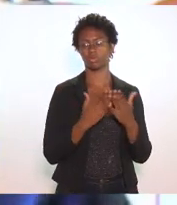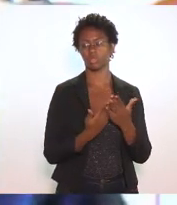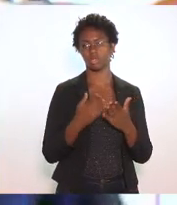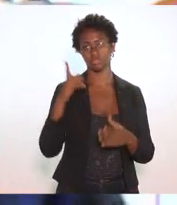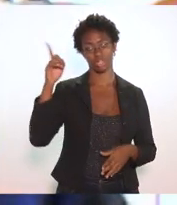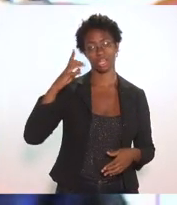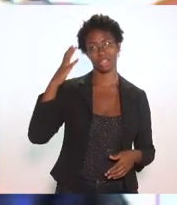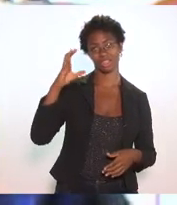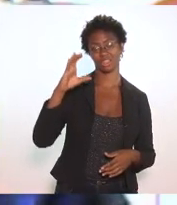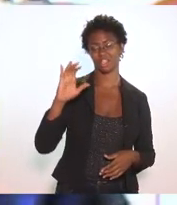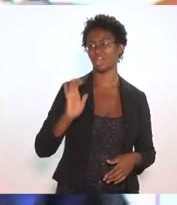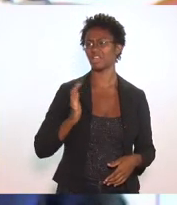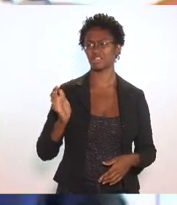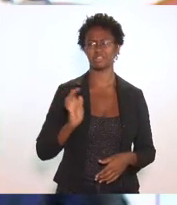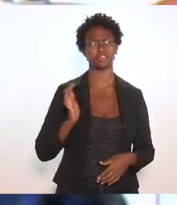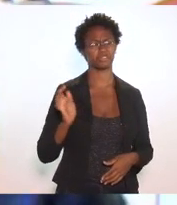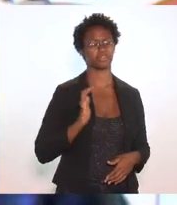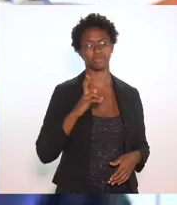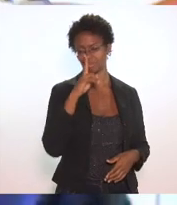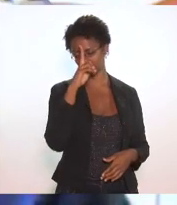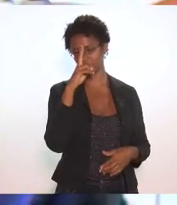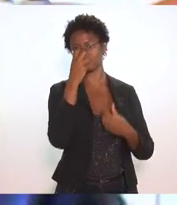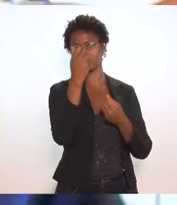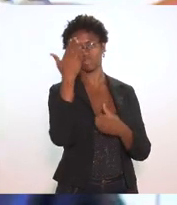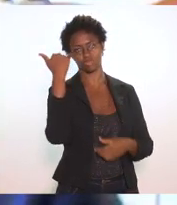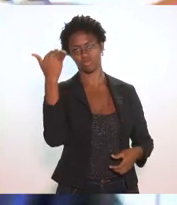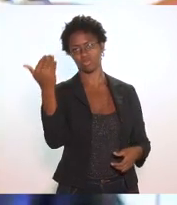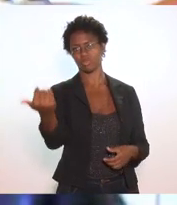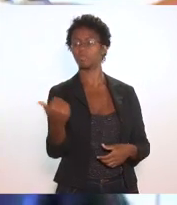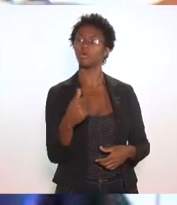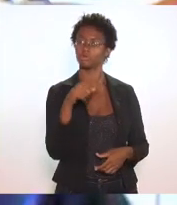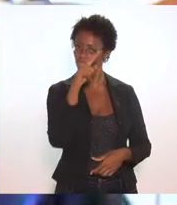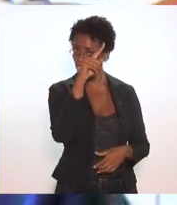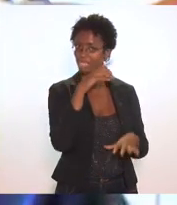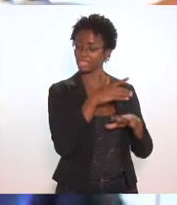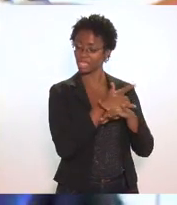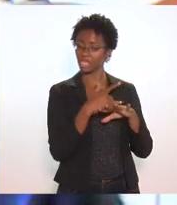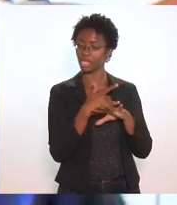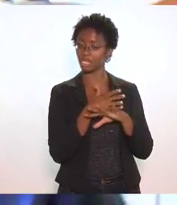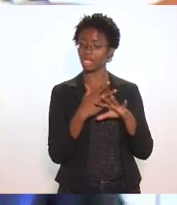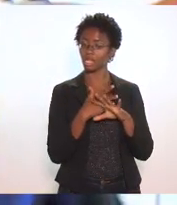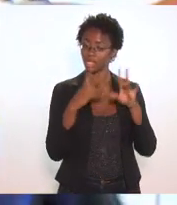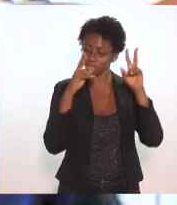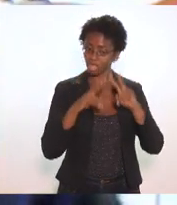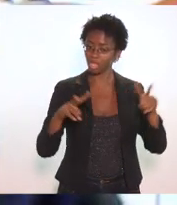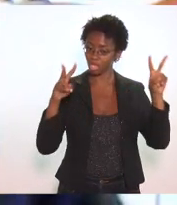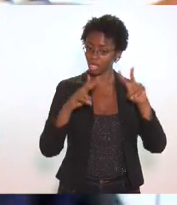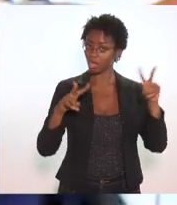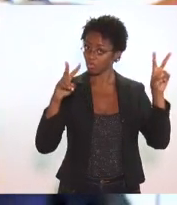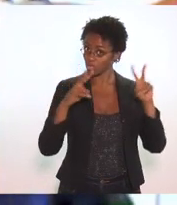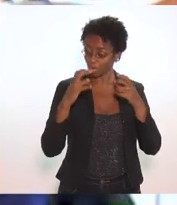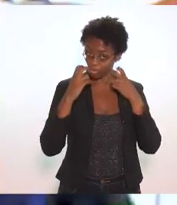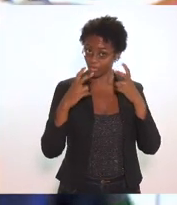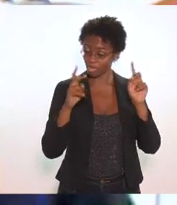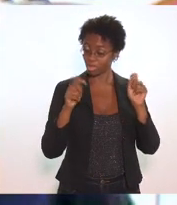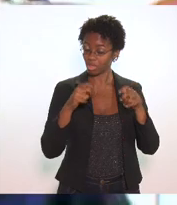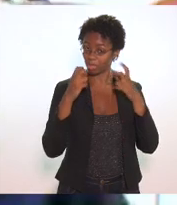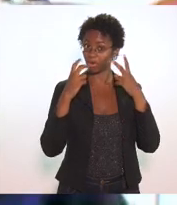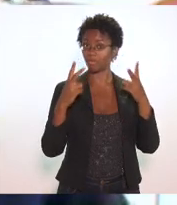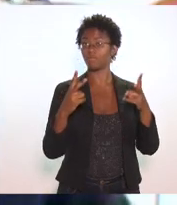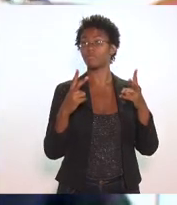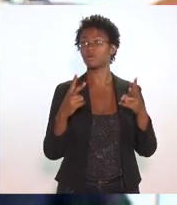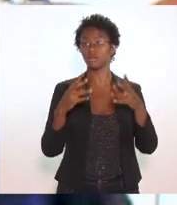dos mais ricos, né, mais fortes economicamente da cidade, em que visivelmente se desrespeitava o